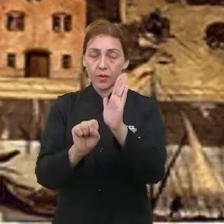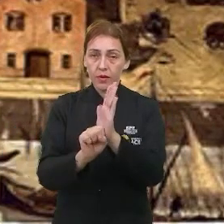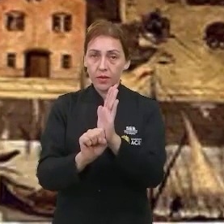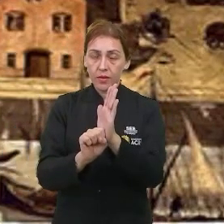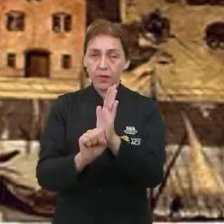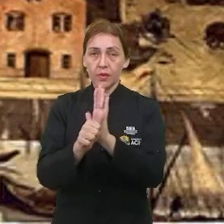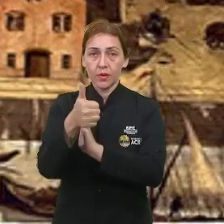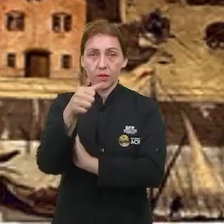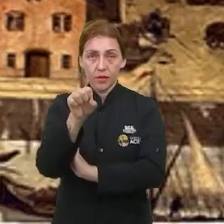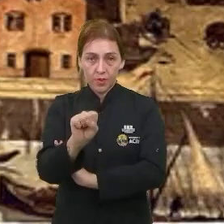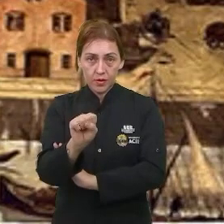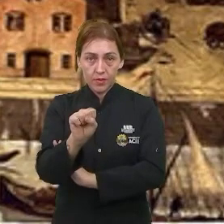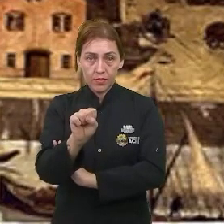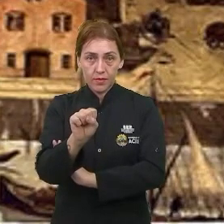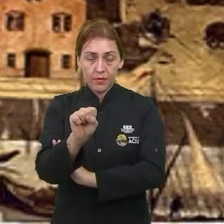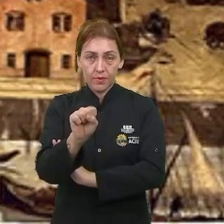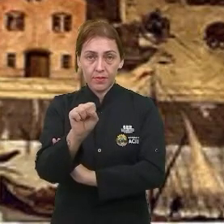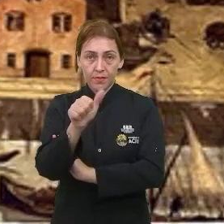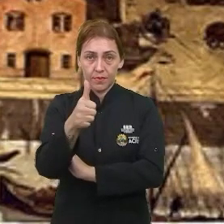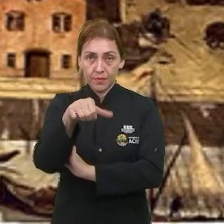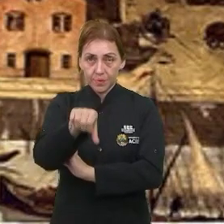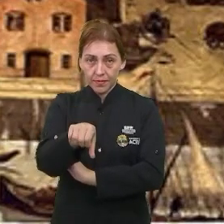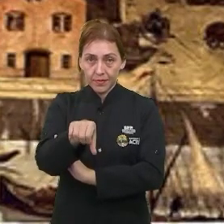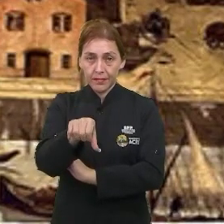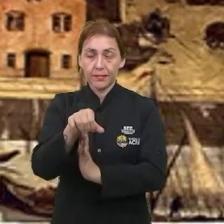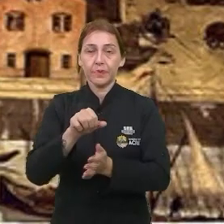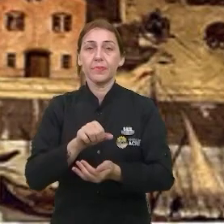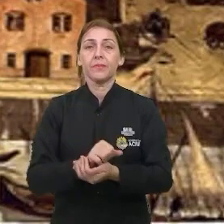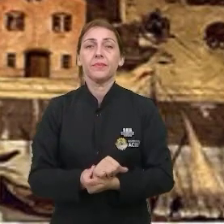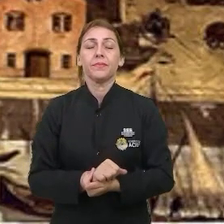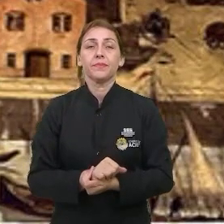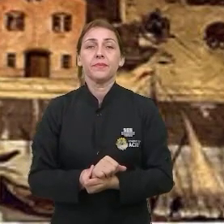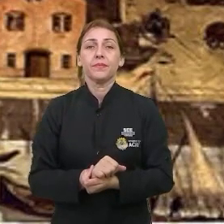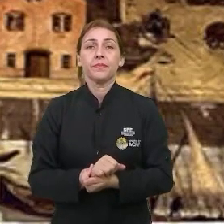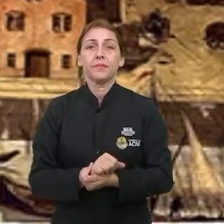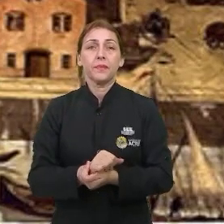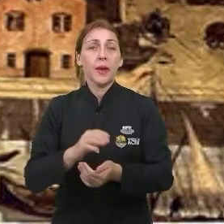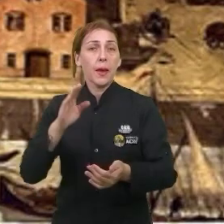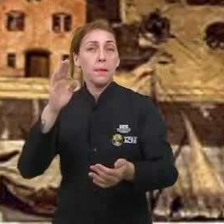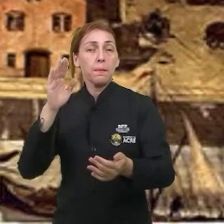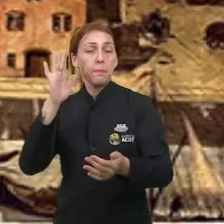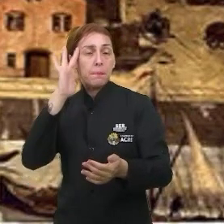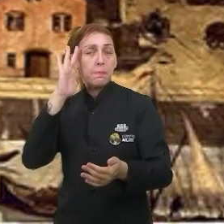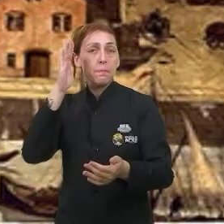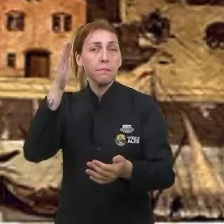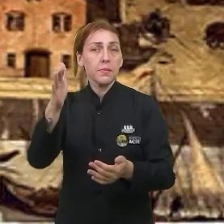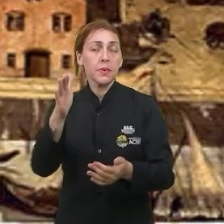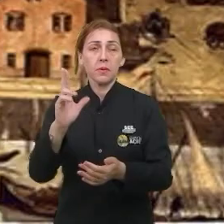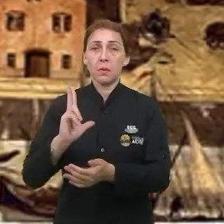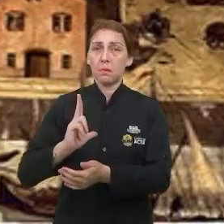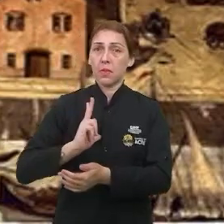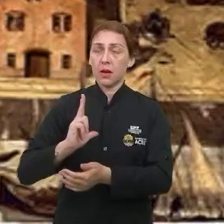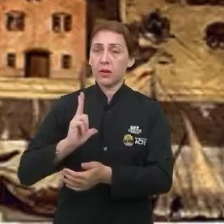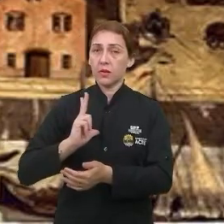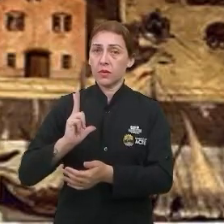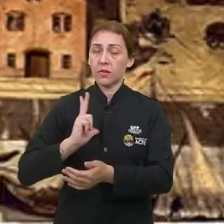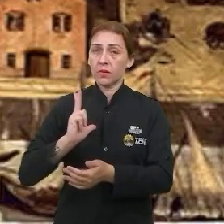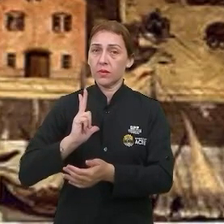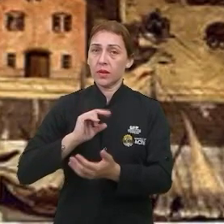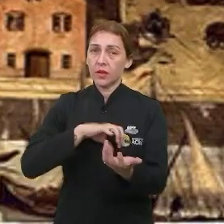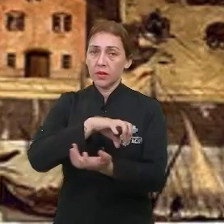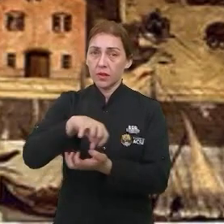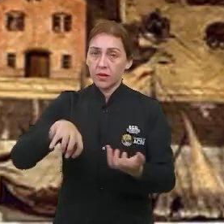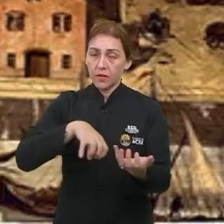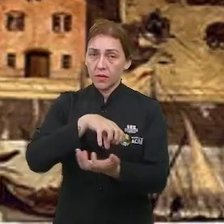séculos XVIII e XIX. A principal particularidade dessa